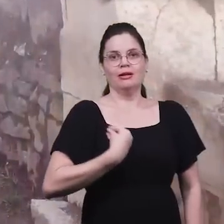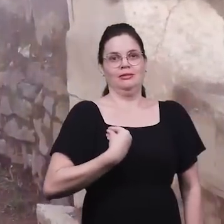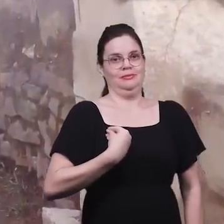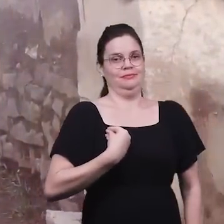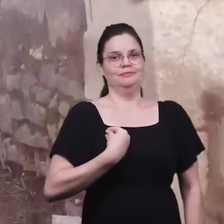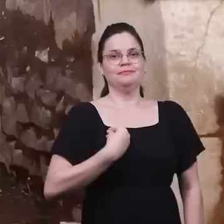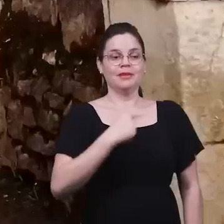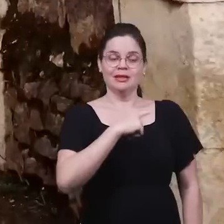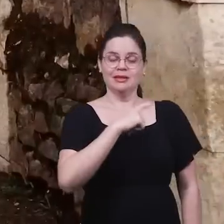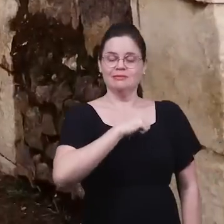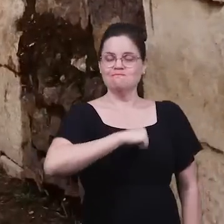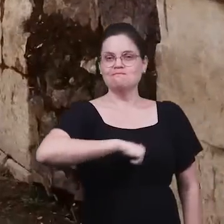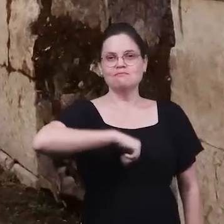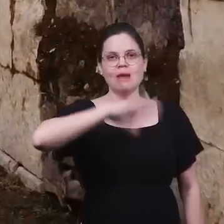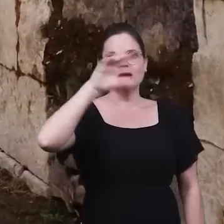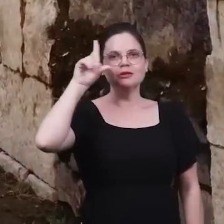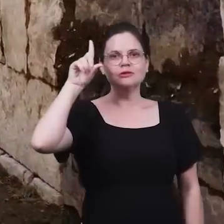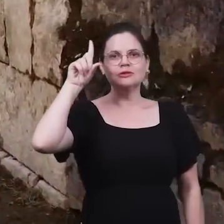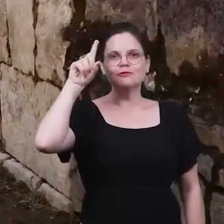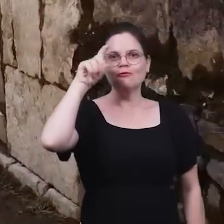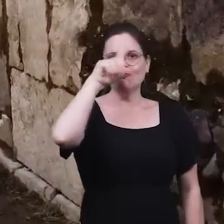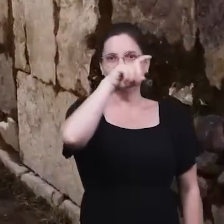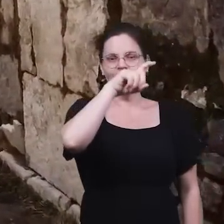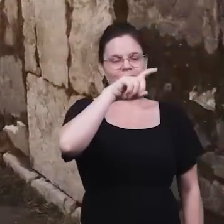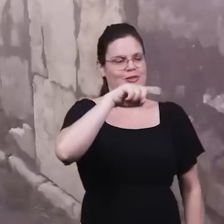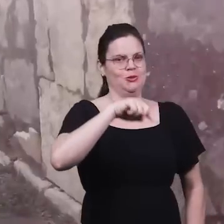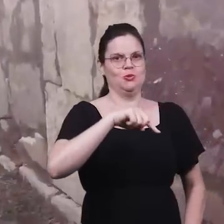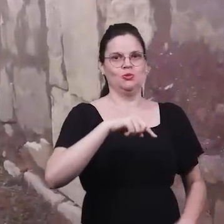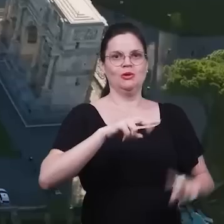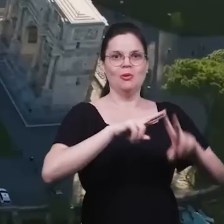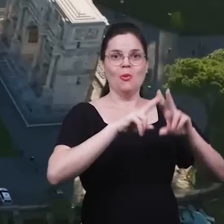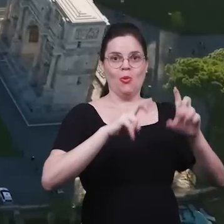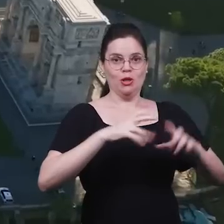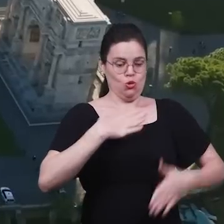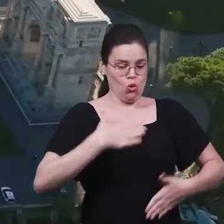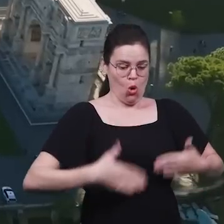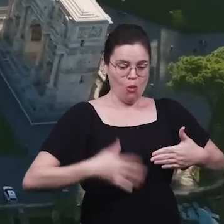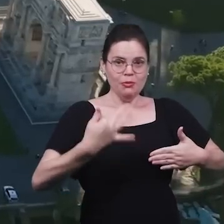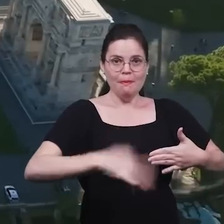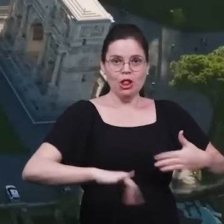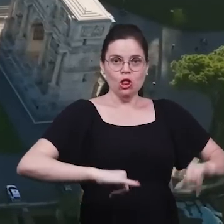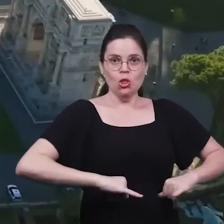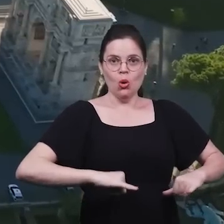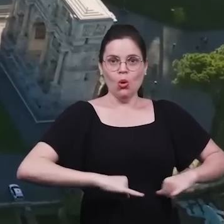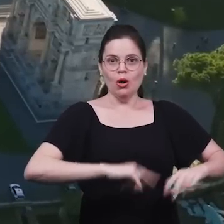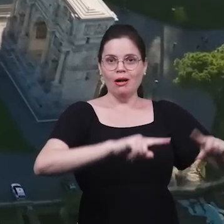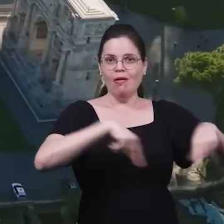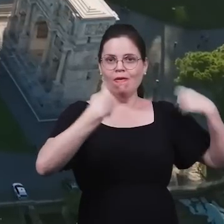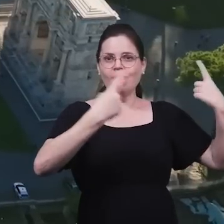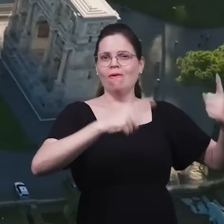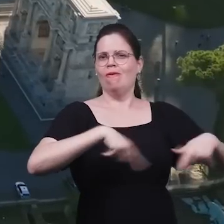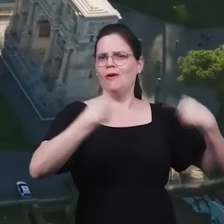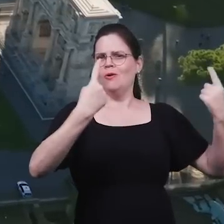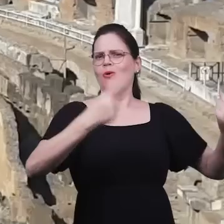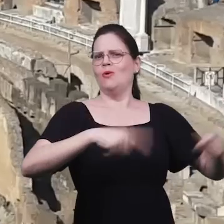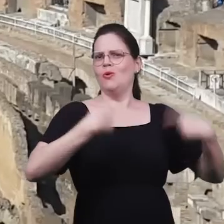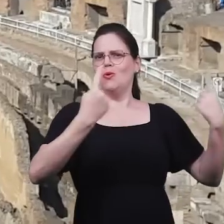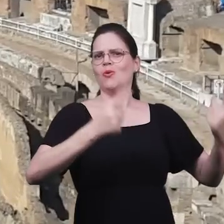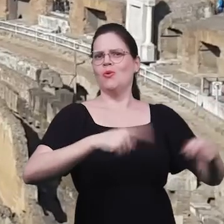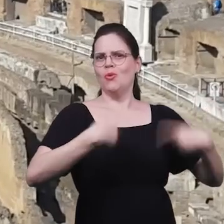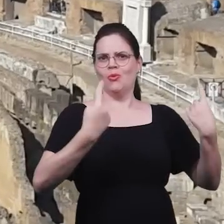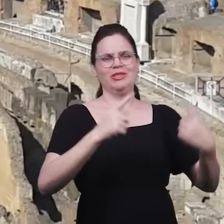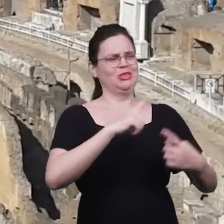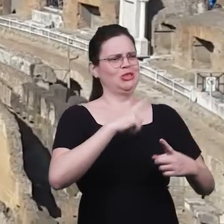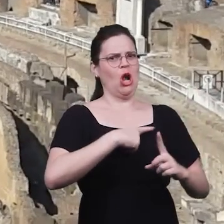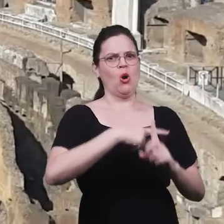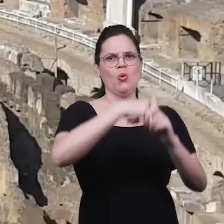luta sob o aspecto físico, porque as grandes perseguições se deram ali,